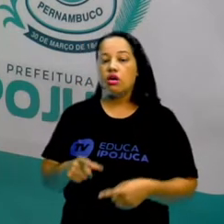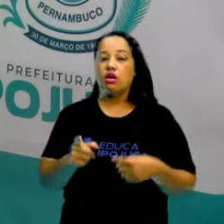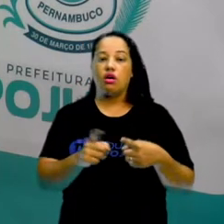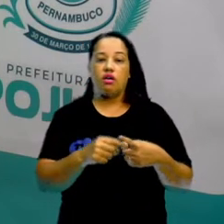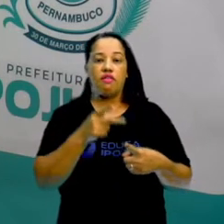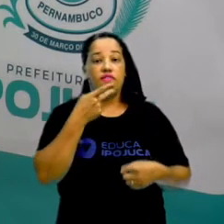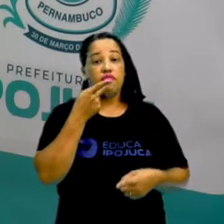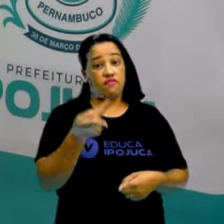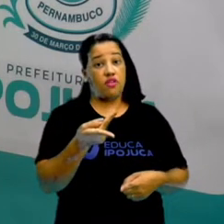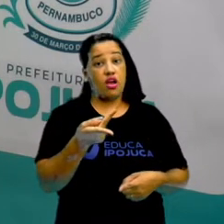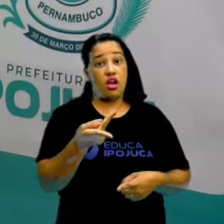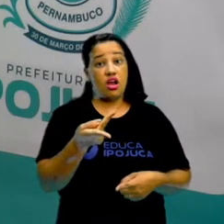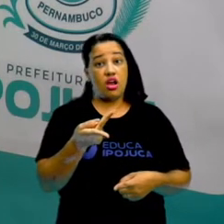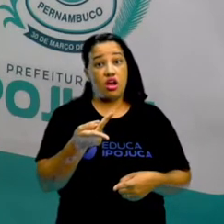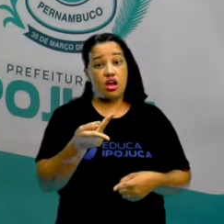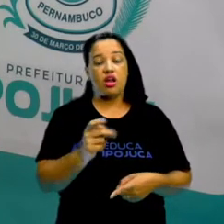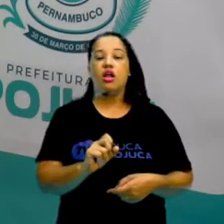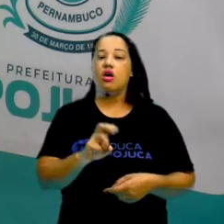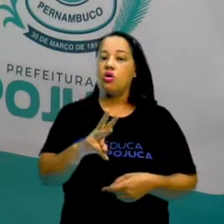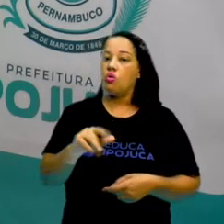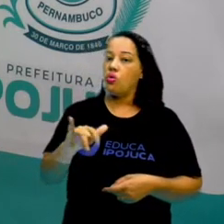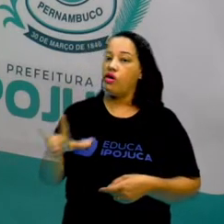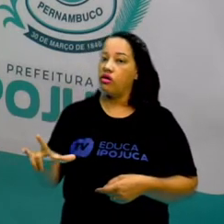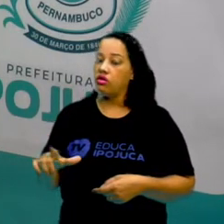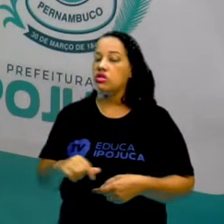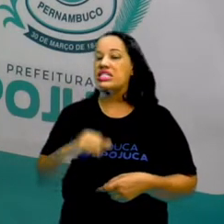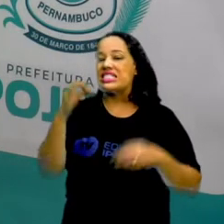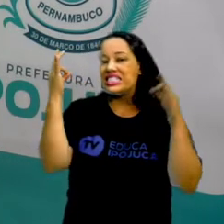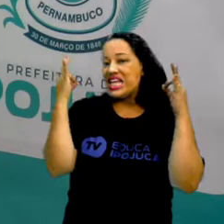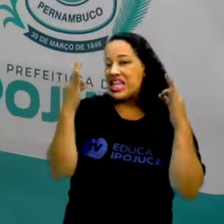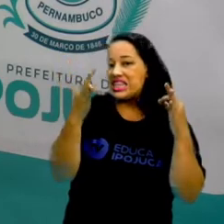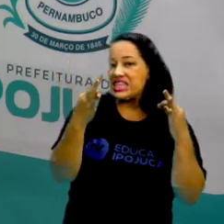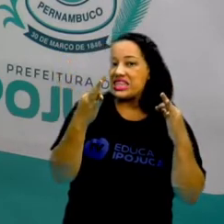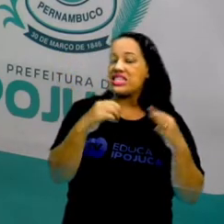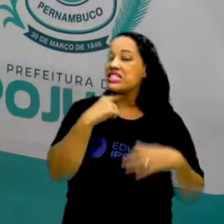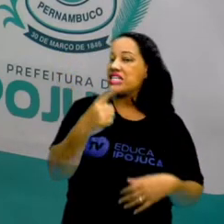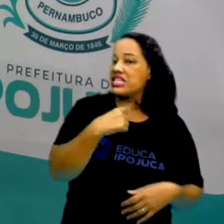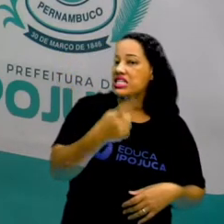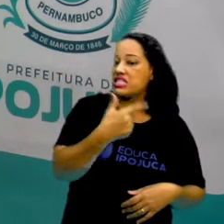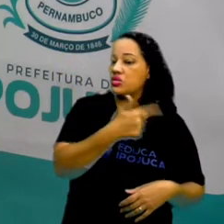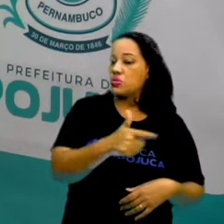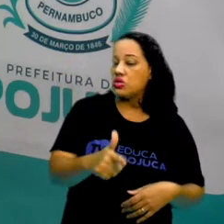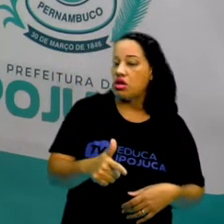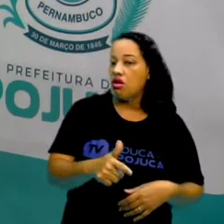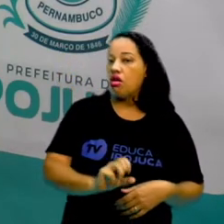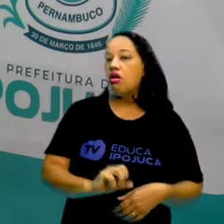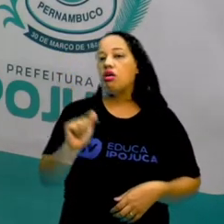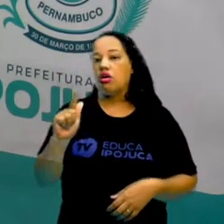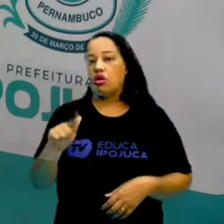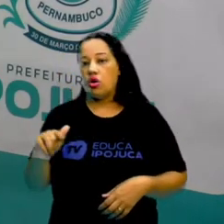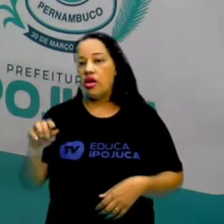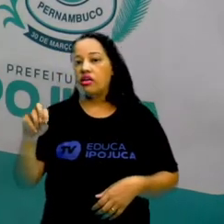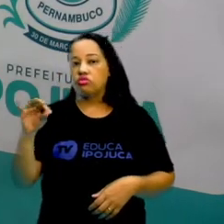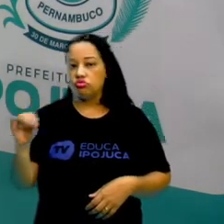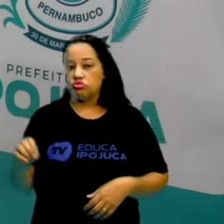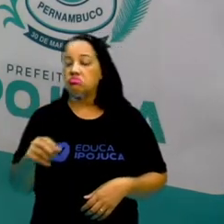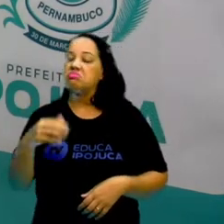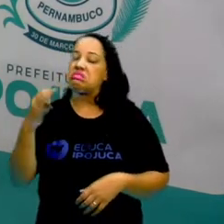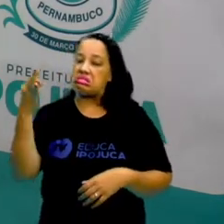expressam incerteza, will, as frases que expressam certeza, going to.